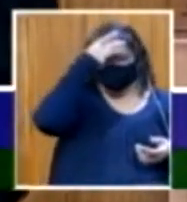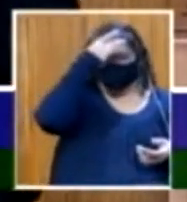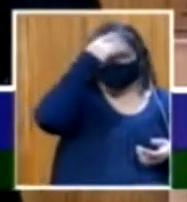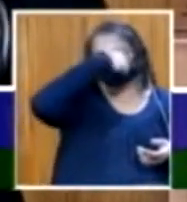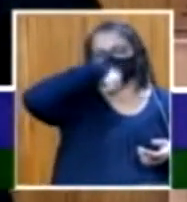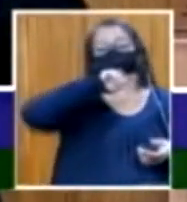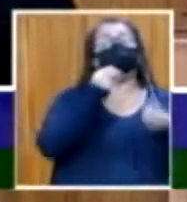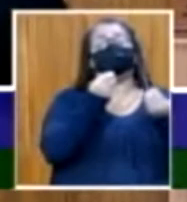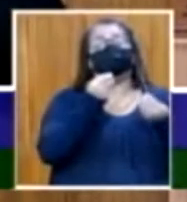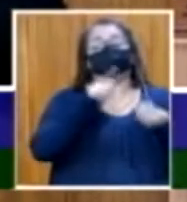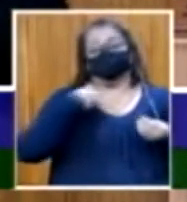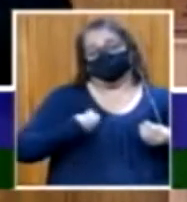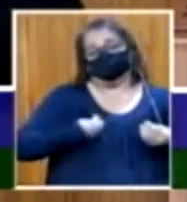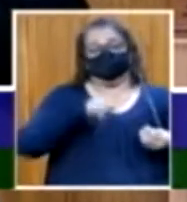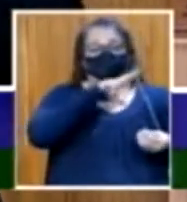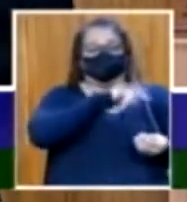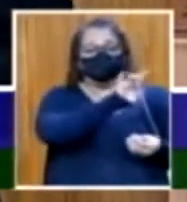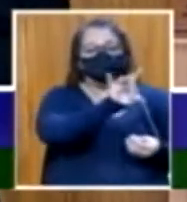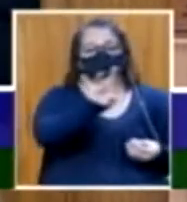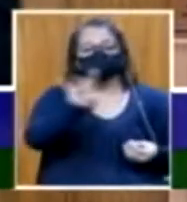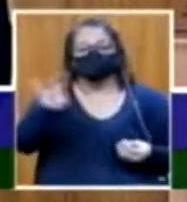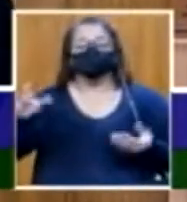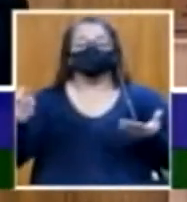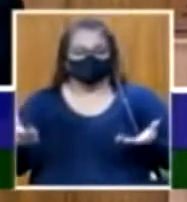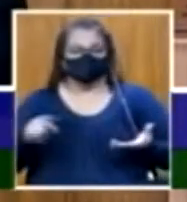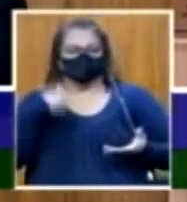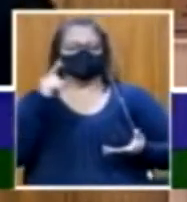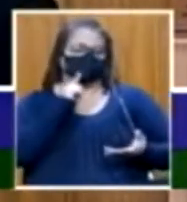isso impacta a nossa vida, como